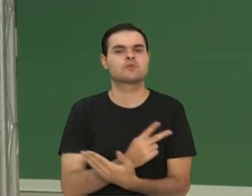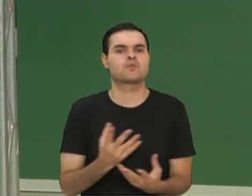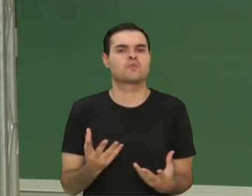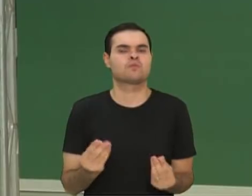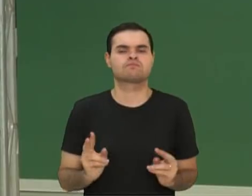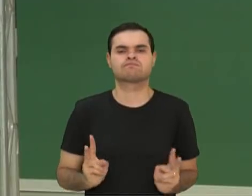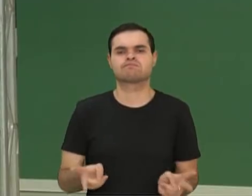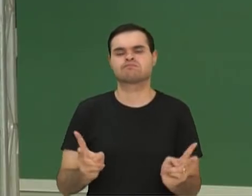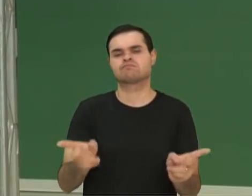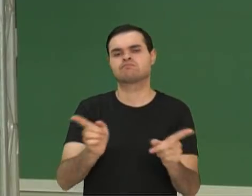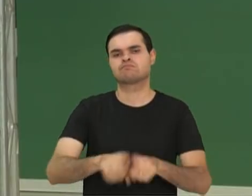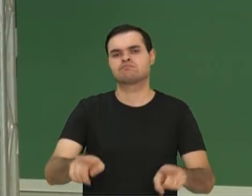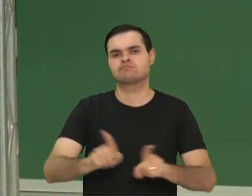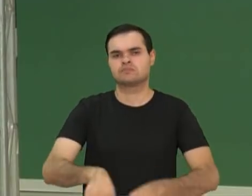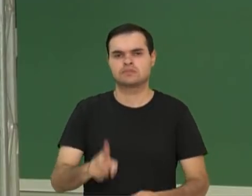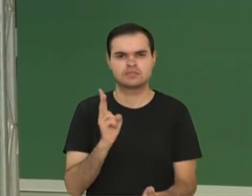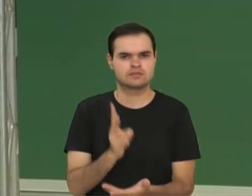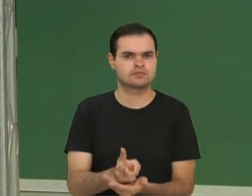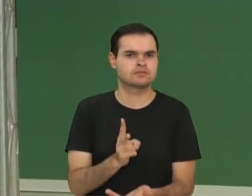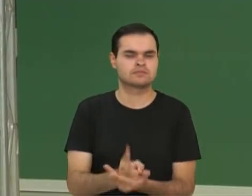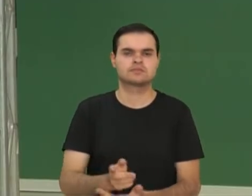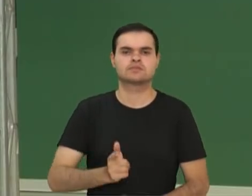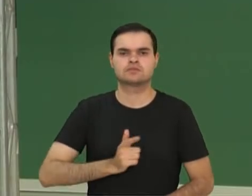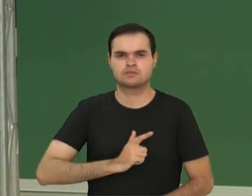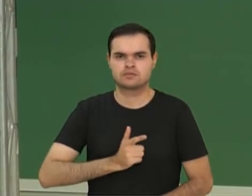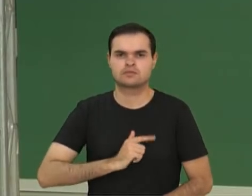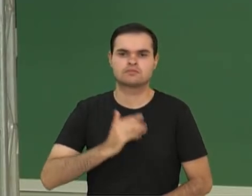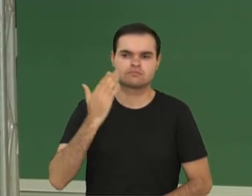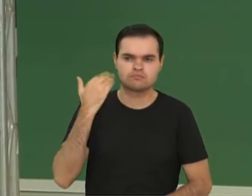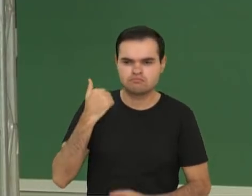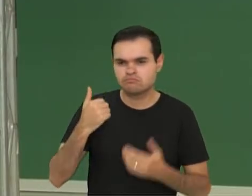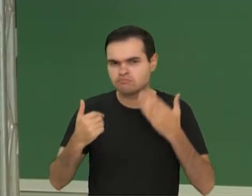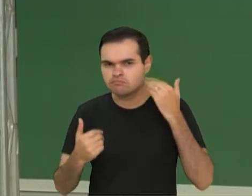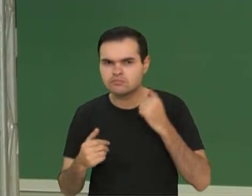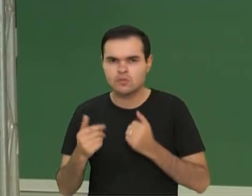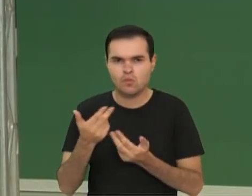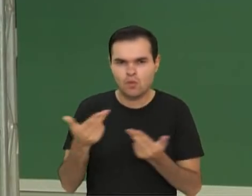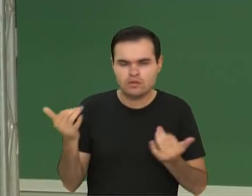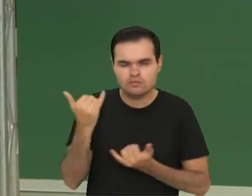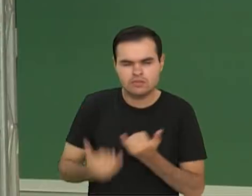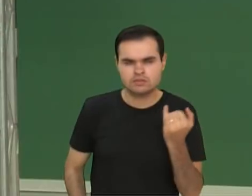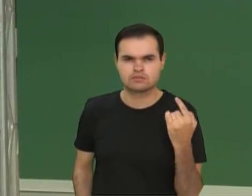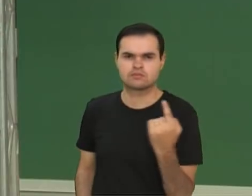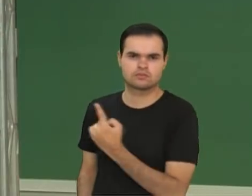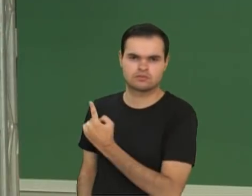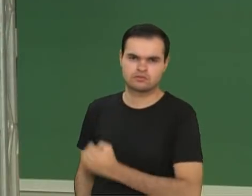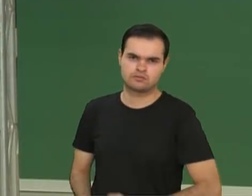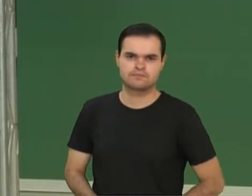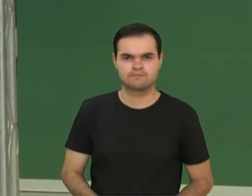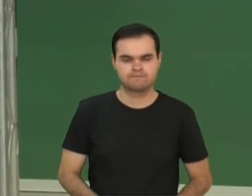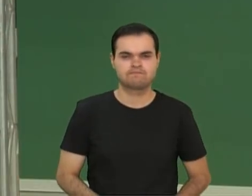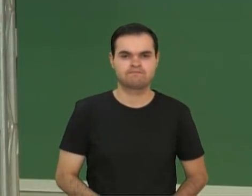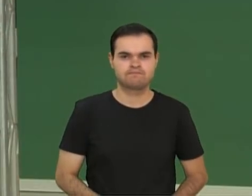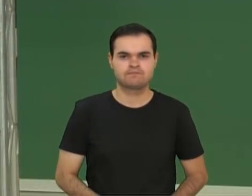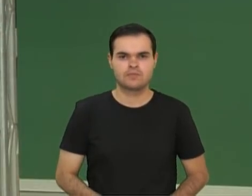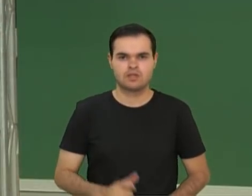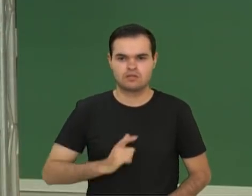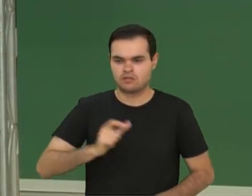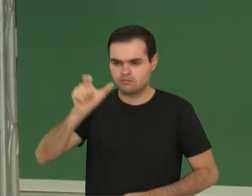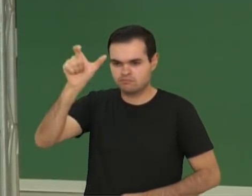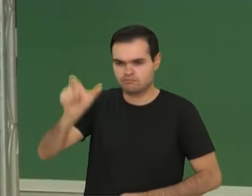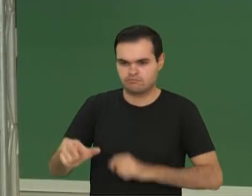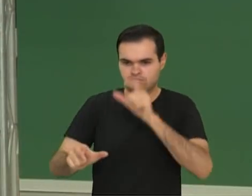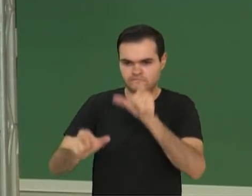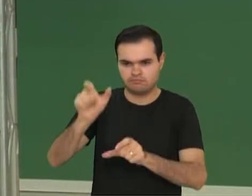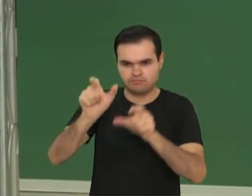bastante. Nós sempre temos acesso, sempre ficamos sabendo de algo parecido com o que está sendo retratado aqui. Nós temos alguns